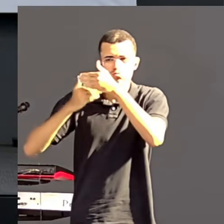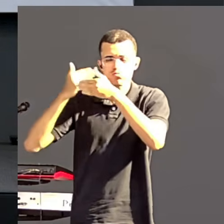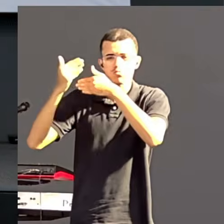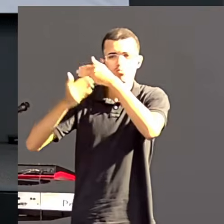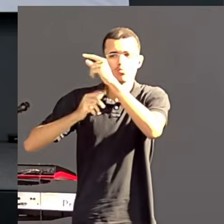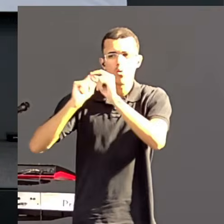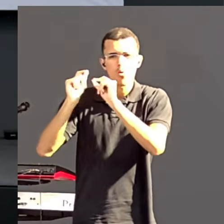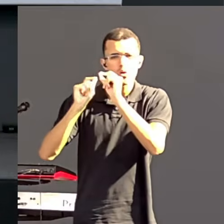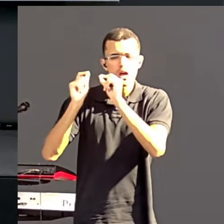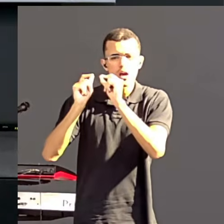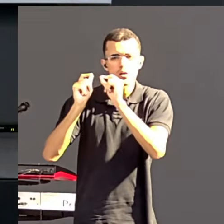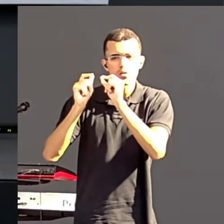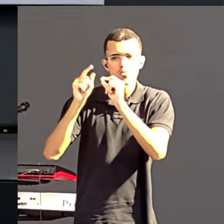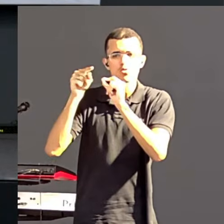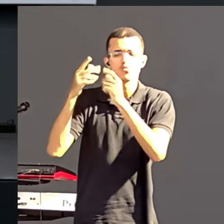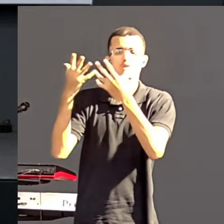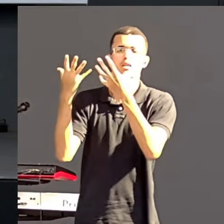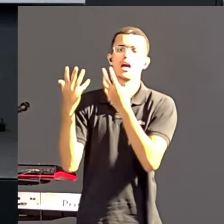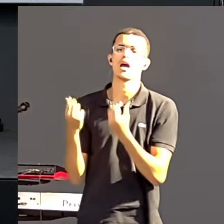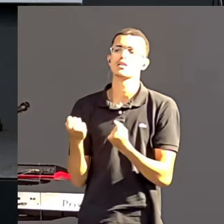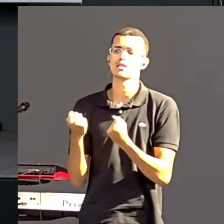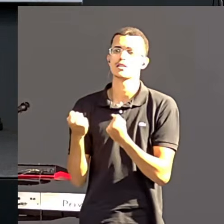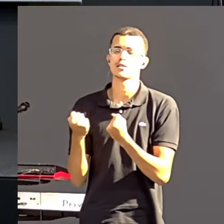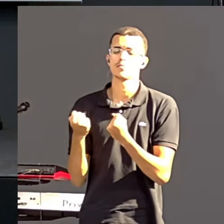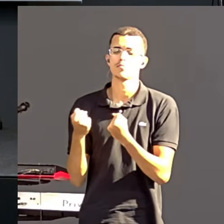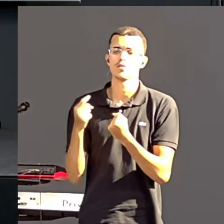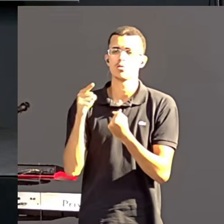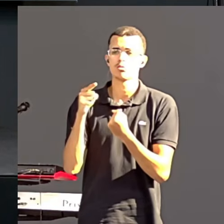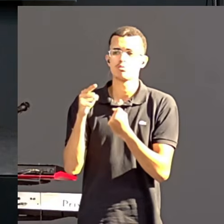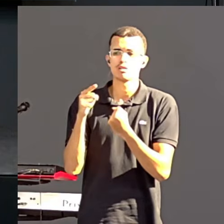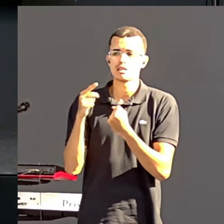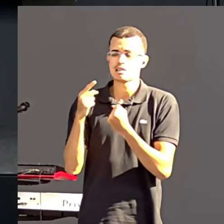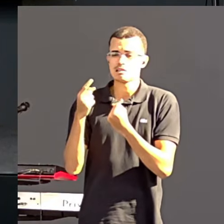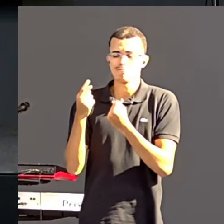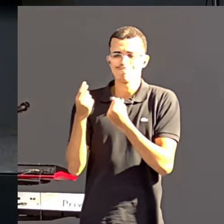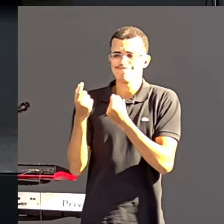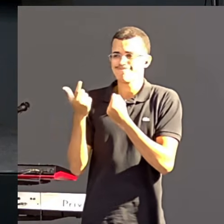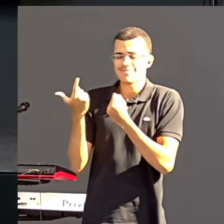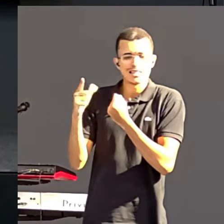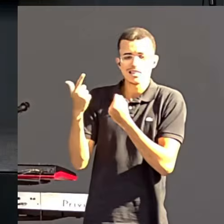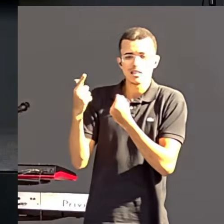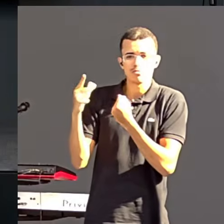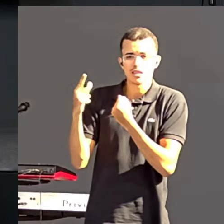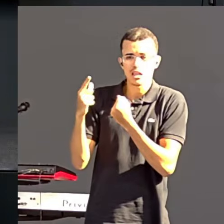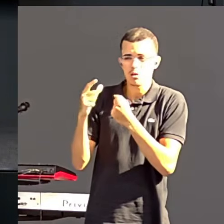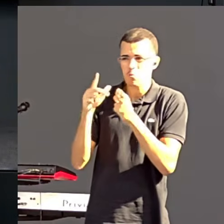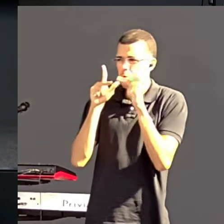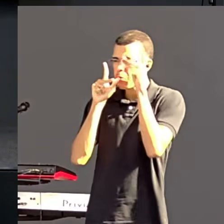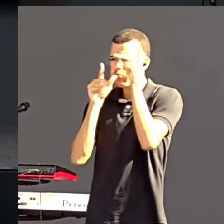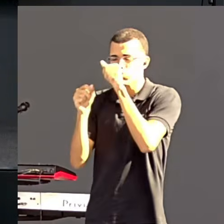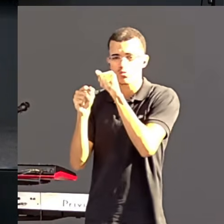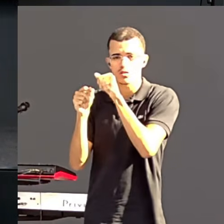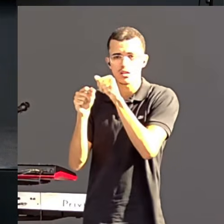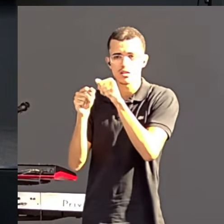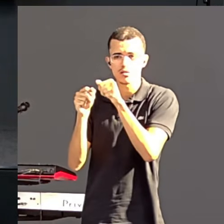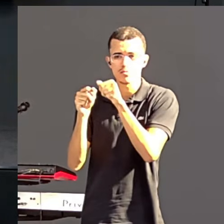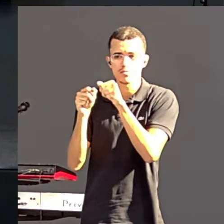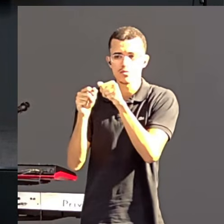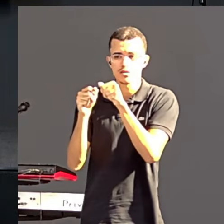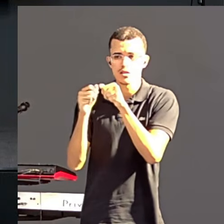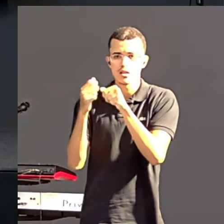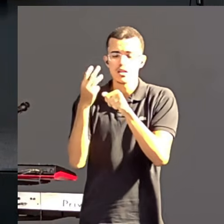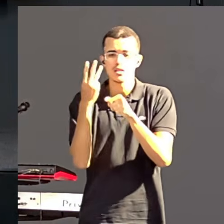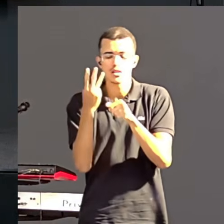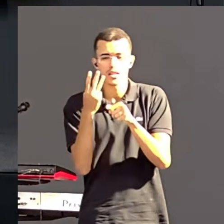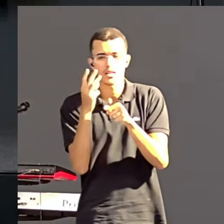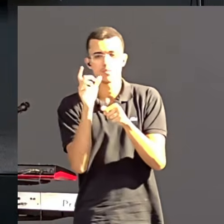que é passivo? É quando você aceita, é quando você não cria resistência. É o Daniel já ouvindo ali 3